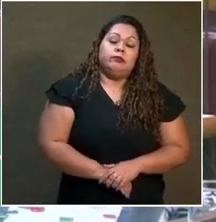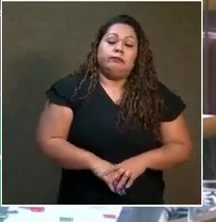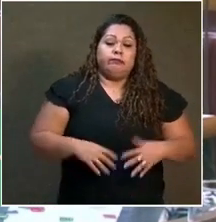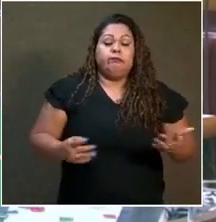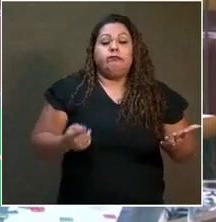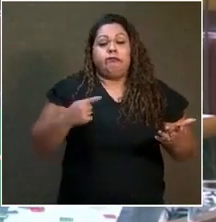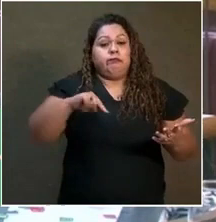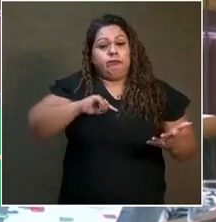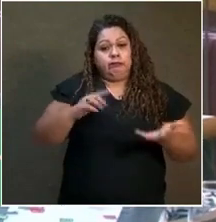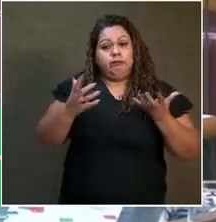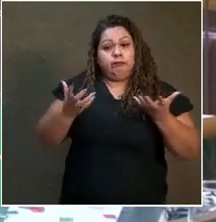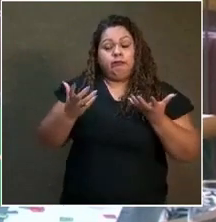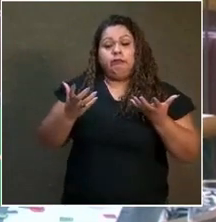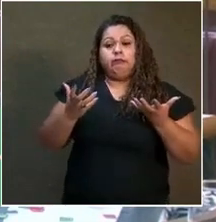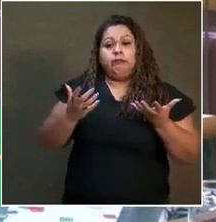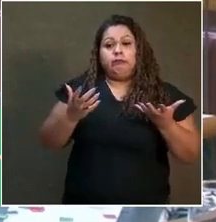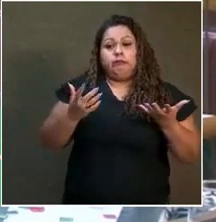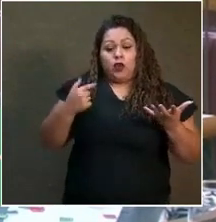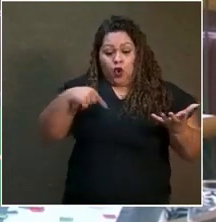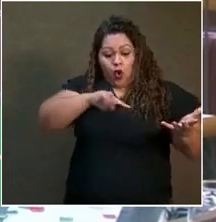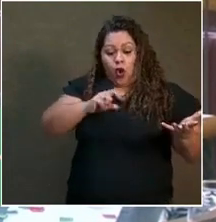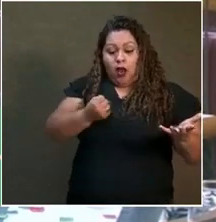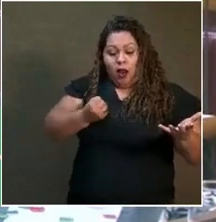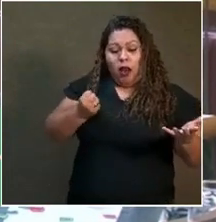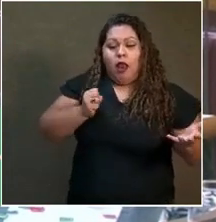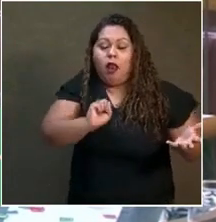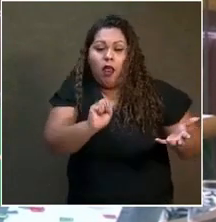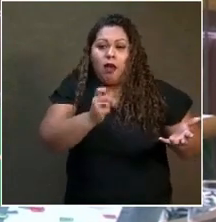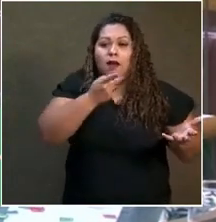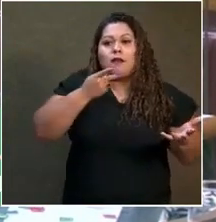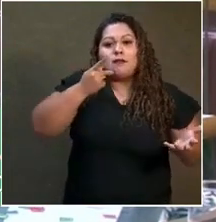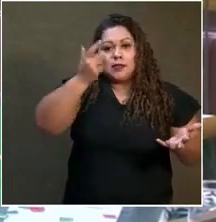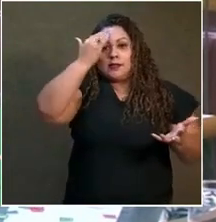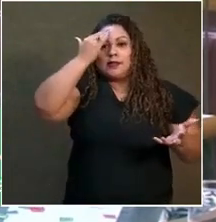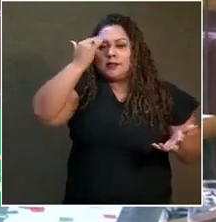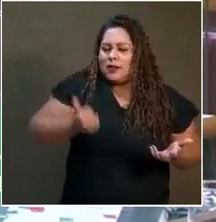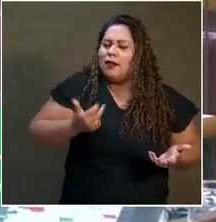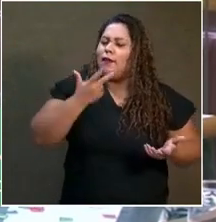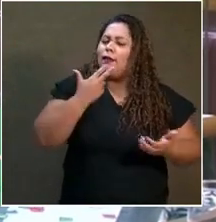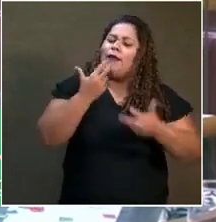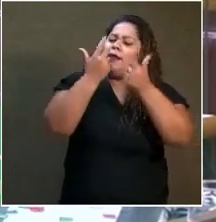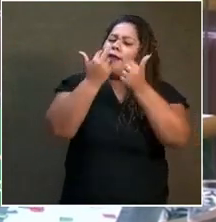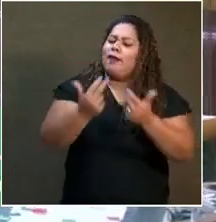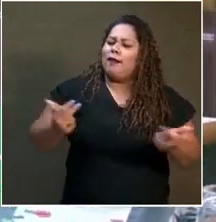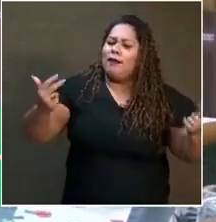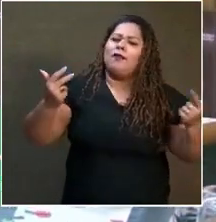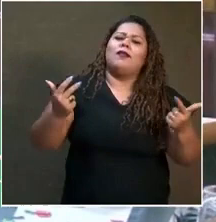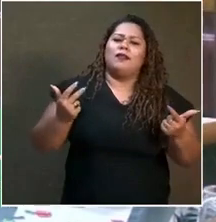Nós queremos, como defesa do Cássio, ele sabe, ele falou por diversas vezes aqui,